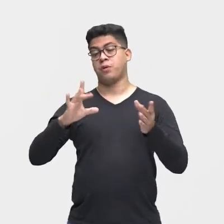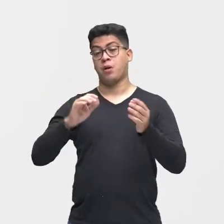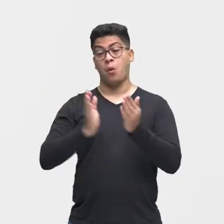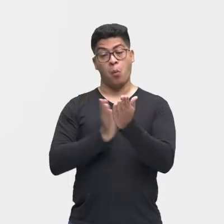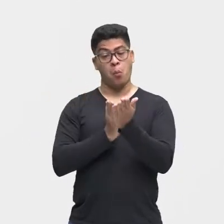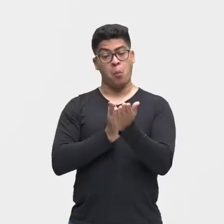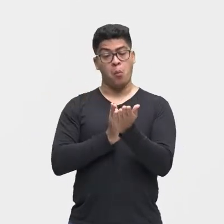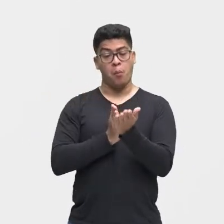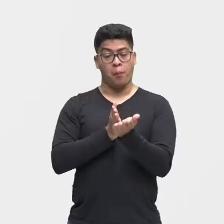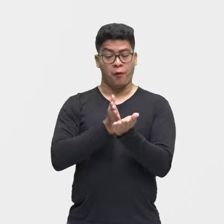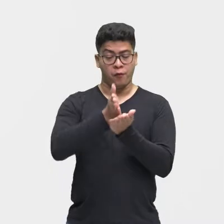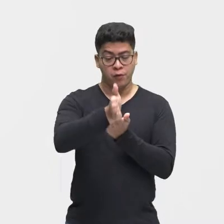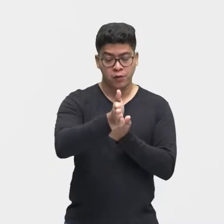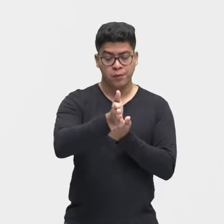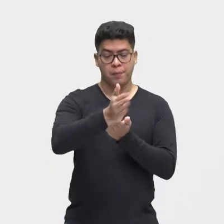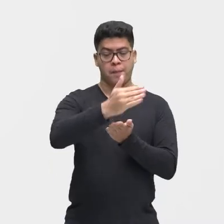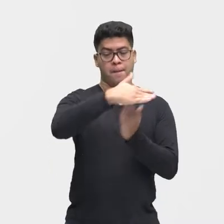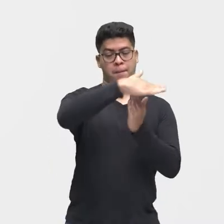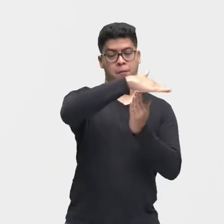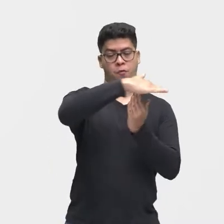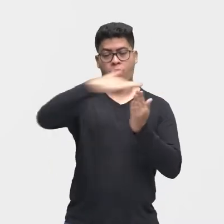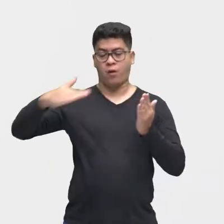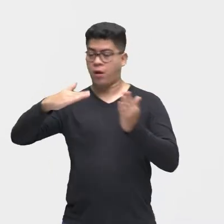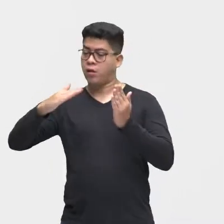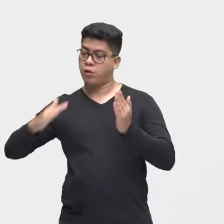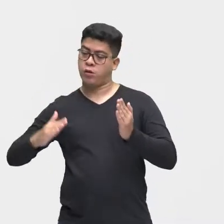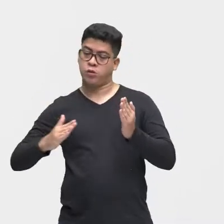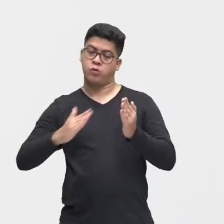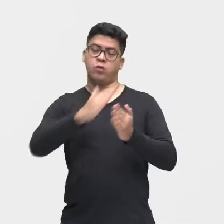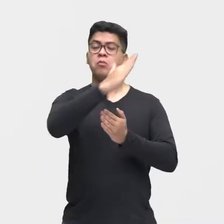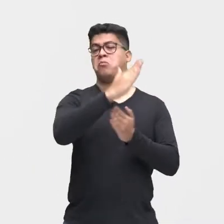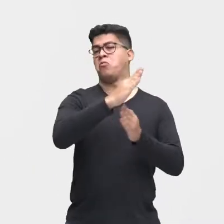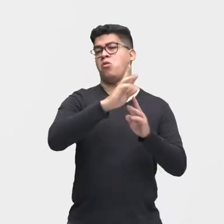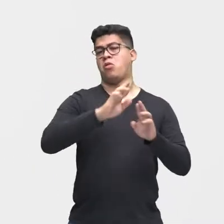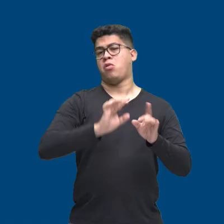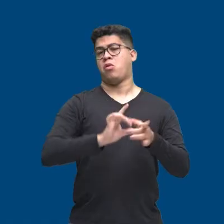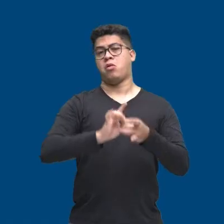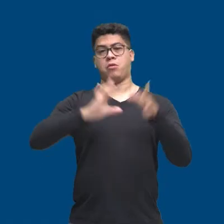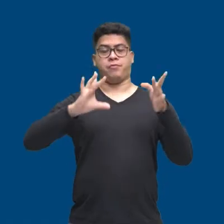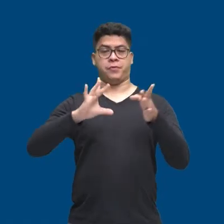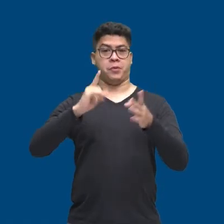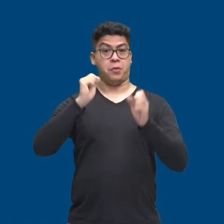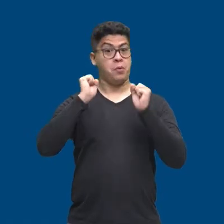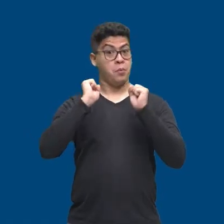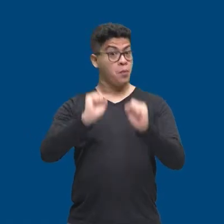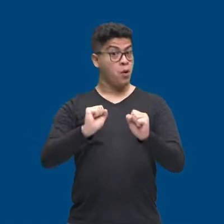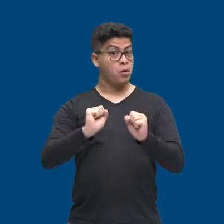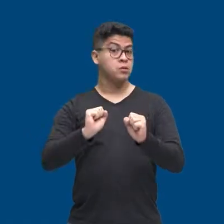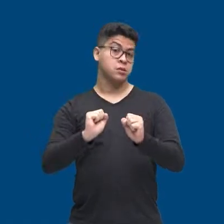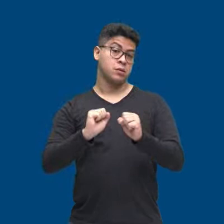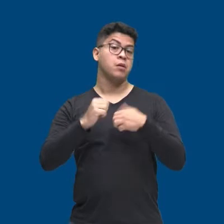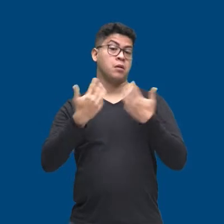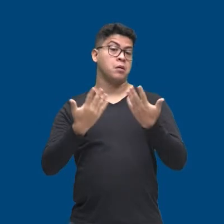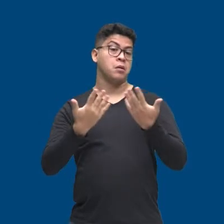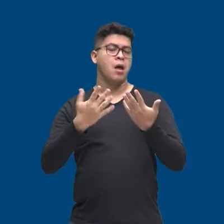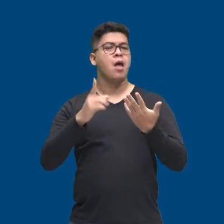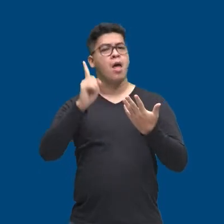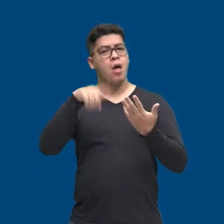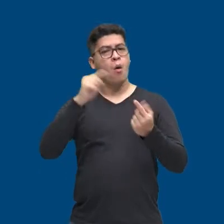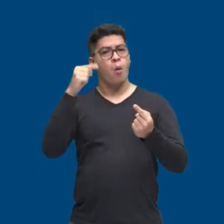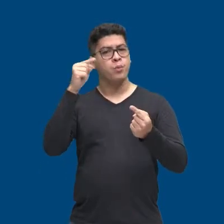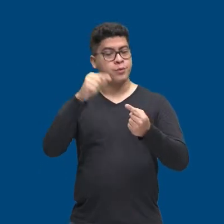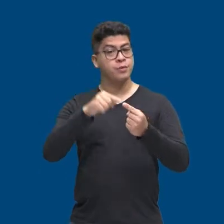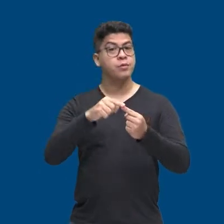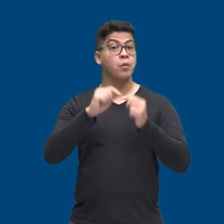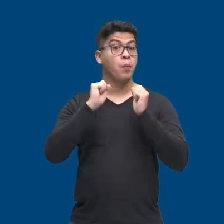quantas casas você desejar quantas casas estejam livres né porque se seu objetivo é capturar uma peça Tu vai ter